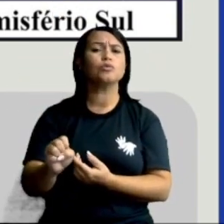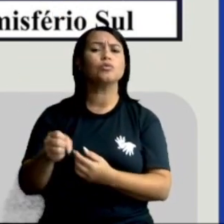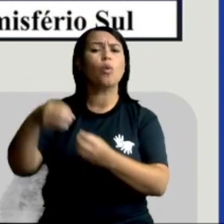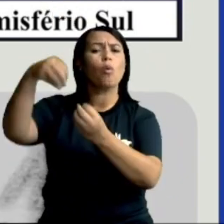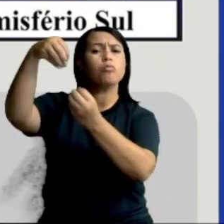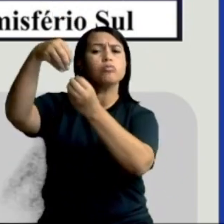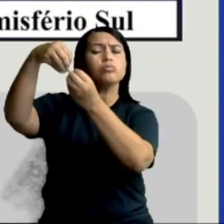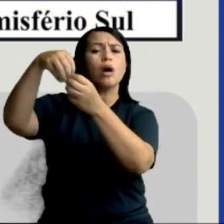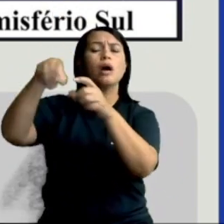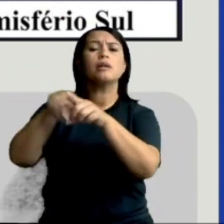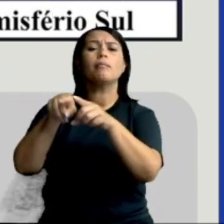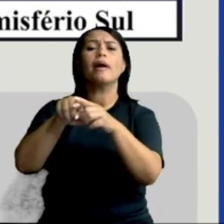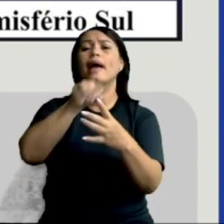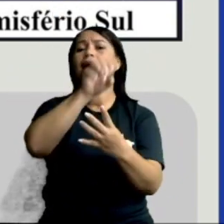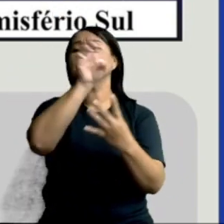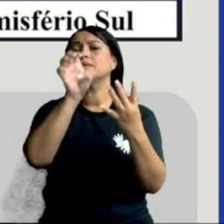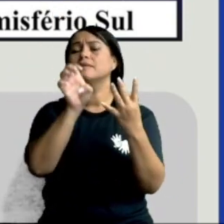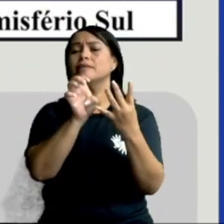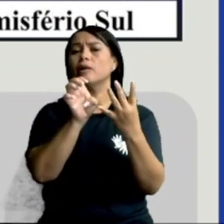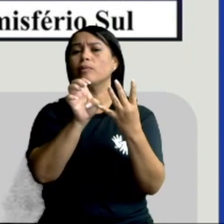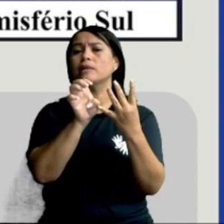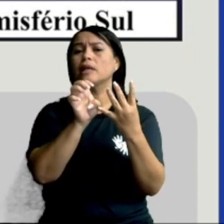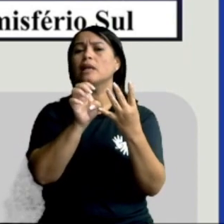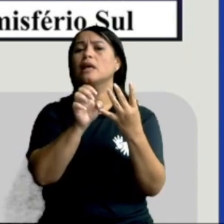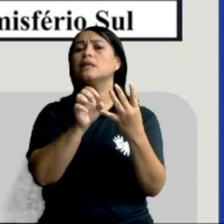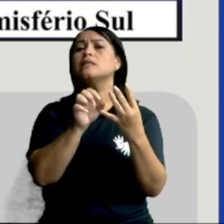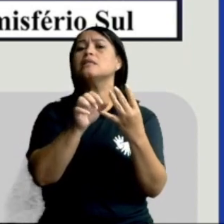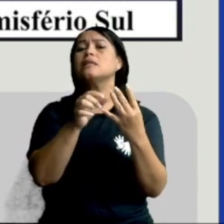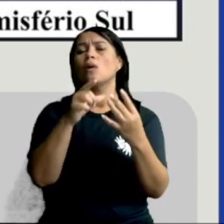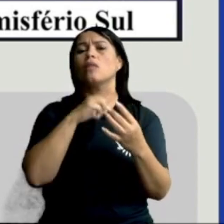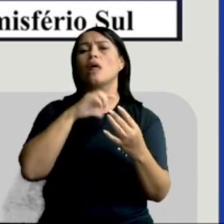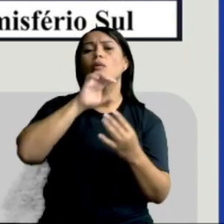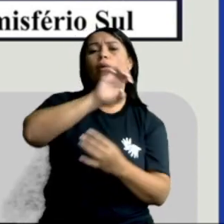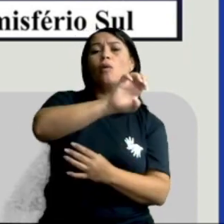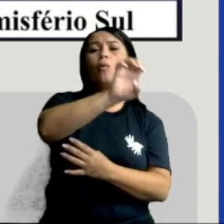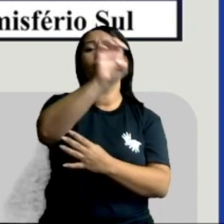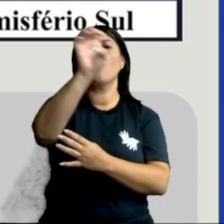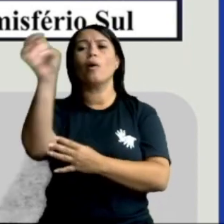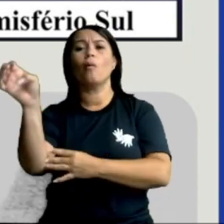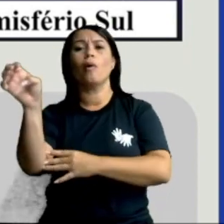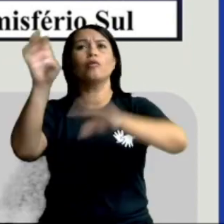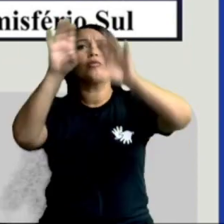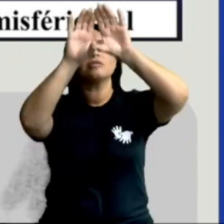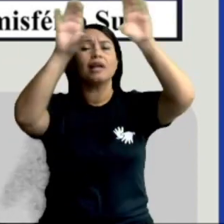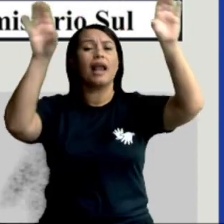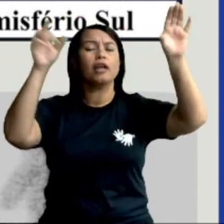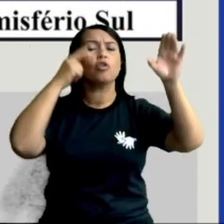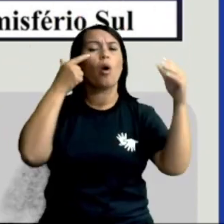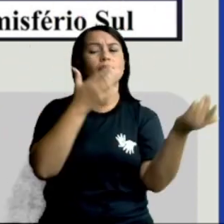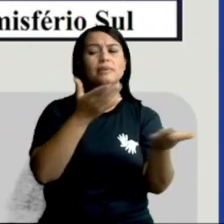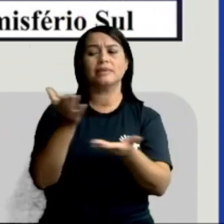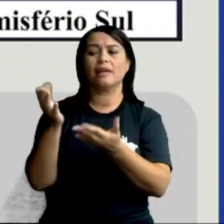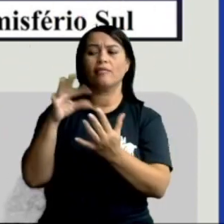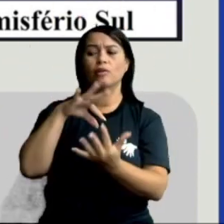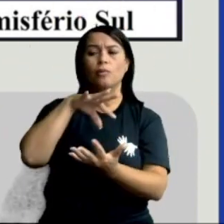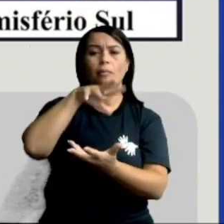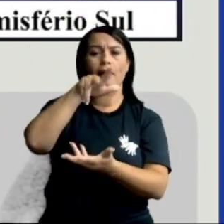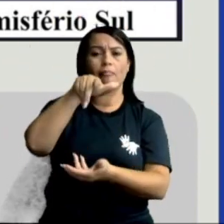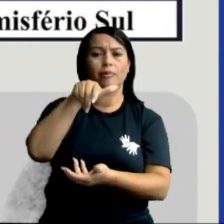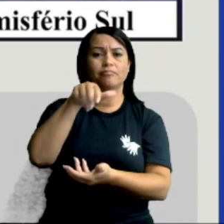as equatoriais são as cortadas pelo equador celeste. Observe aqui no mapa mundi,